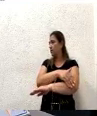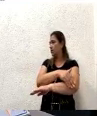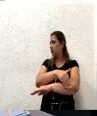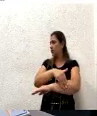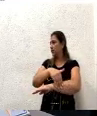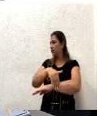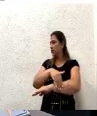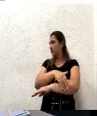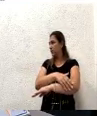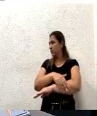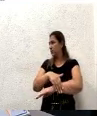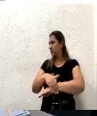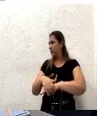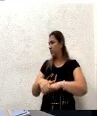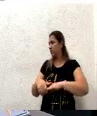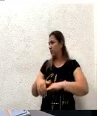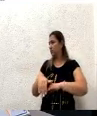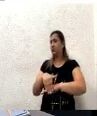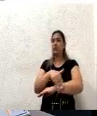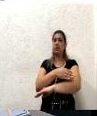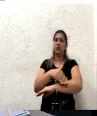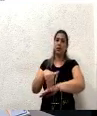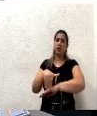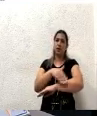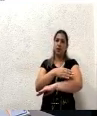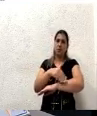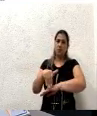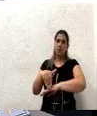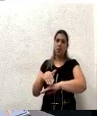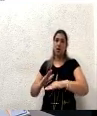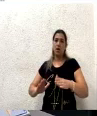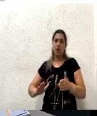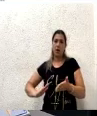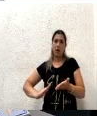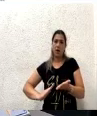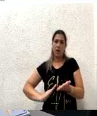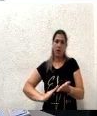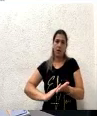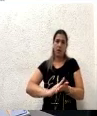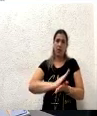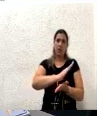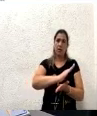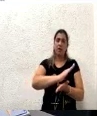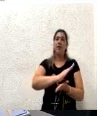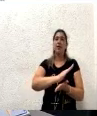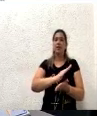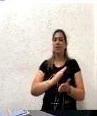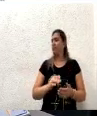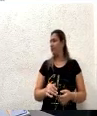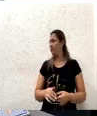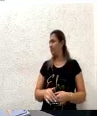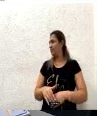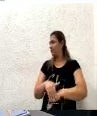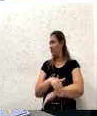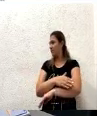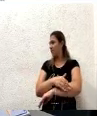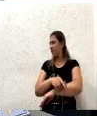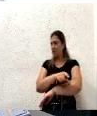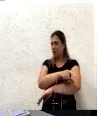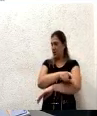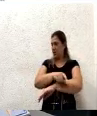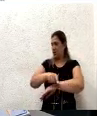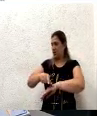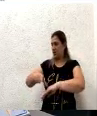Tem alguns locais que a gente está com algumas reclamações, então eu vou estar passando as demandas para